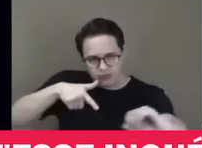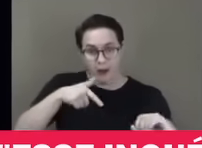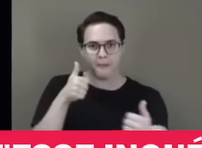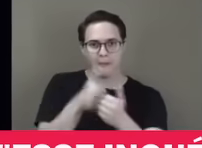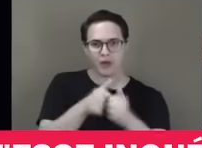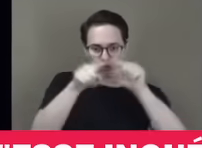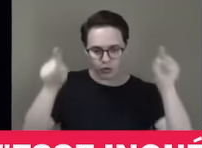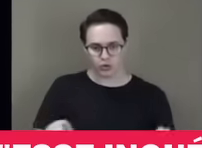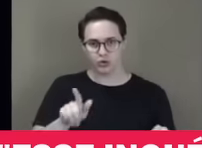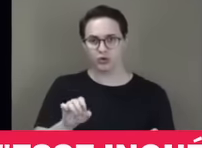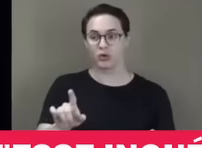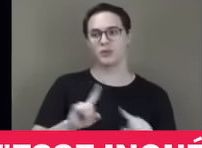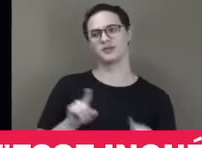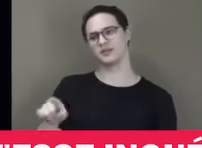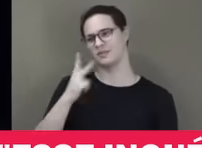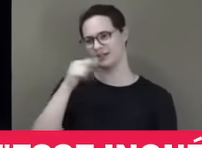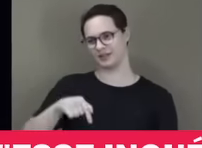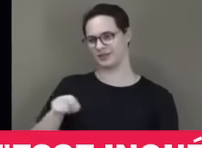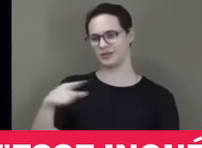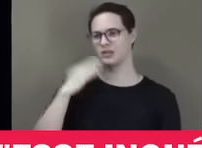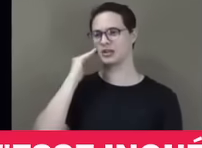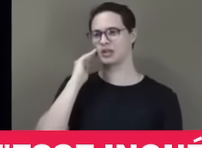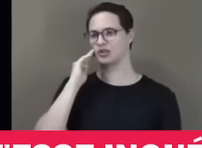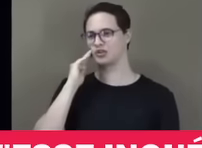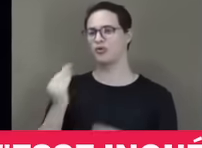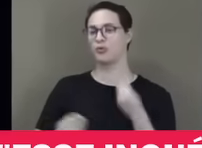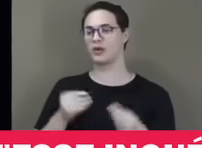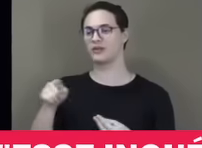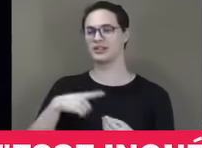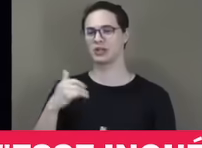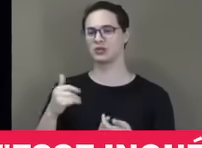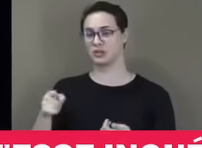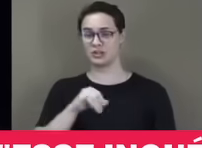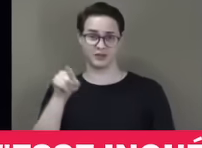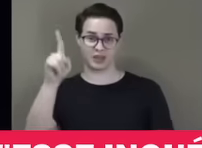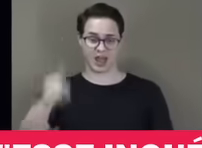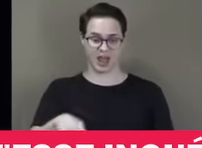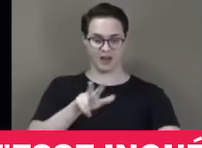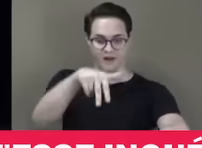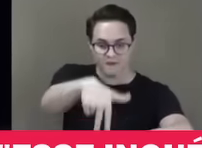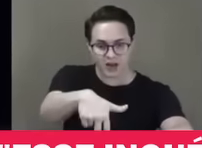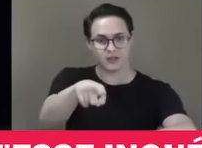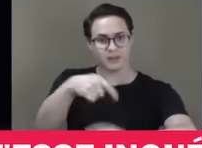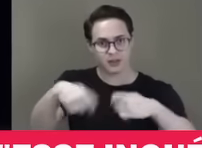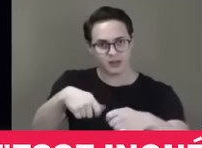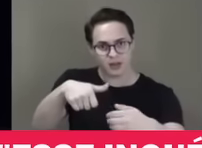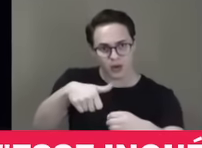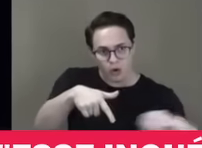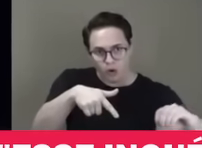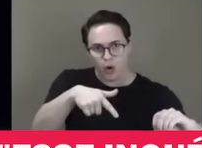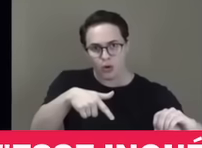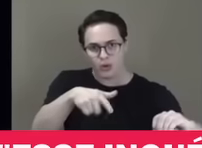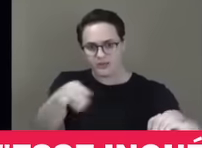você não entenda onde você está jogando. Você tem que entender. Se você é centroavante, você tem que fazer gol. Se você é zagueiro, se você for fazer